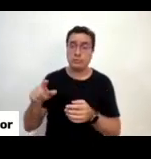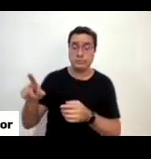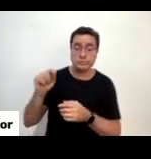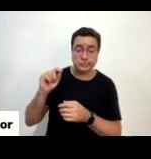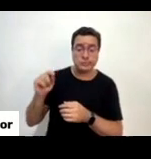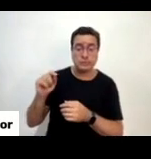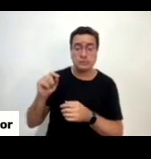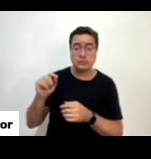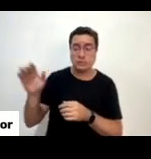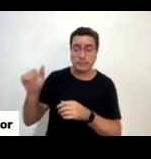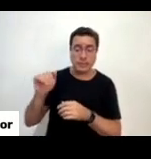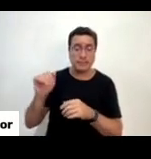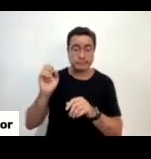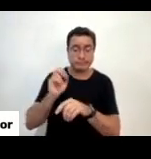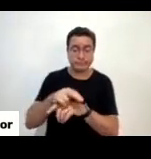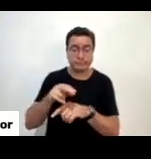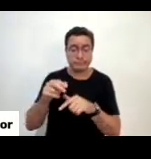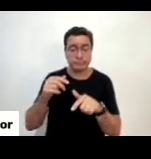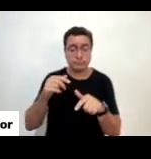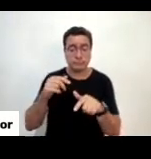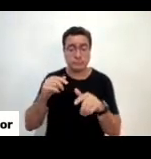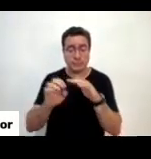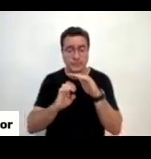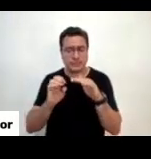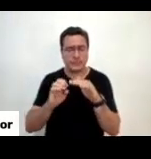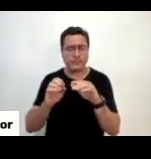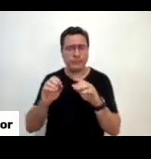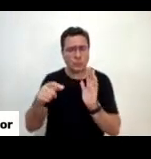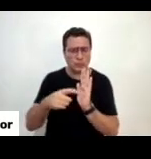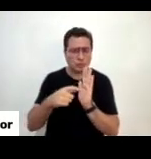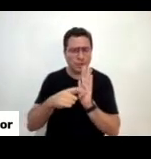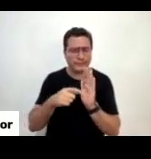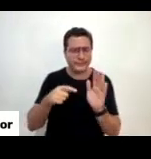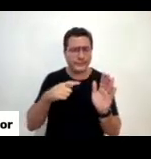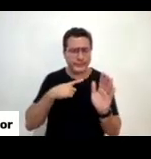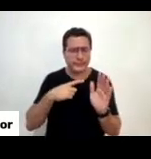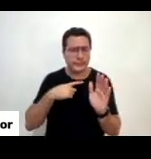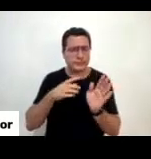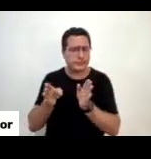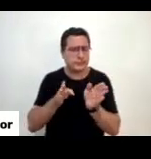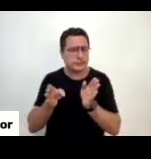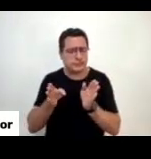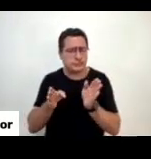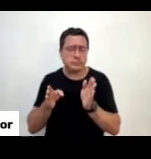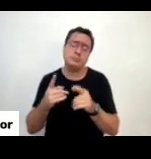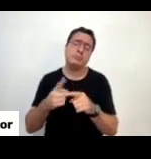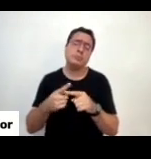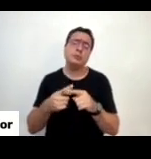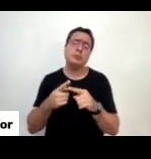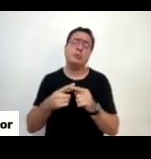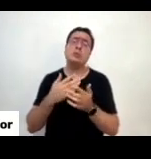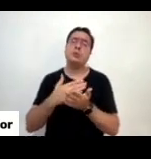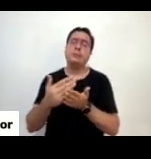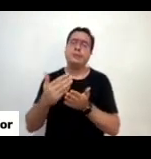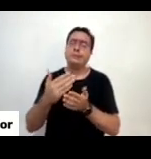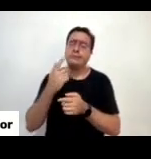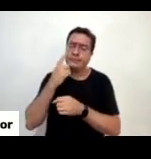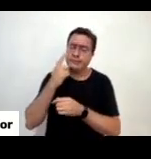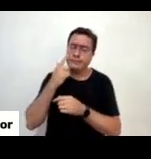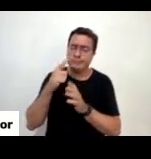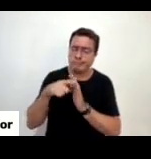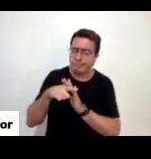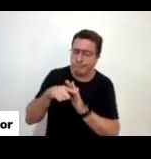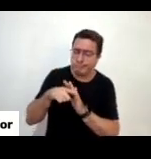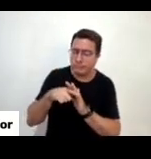para estar na minha empresa? Esse software é acessível? Porque nós começamos então a cavucar um